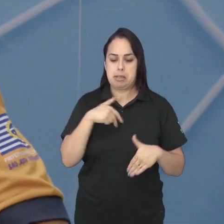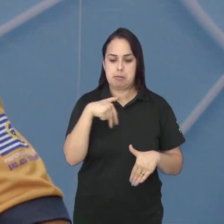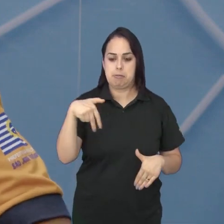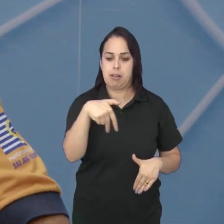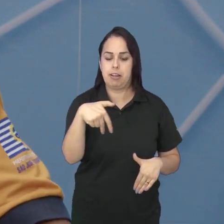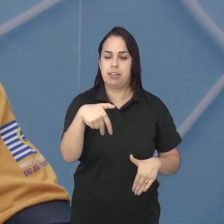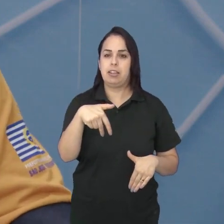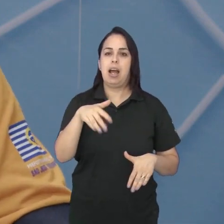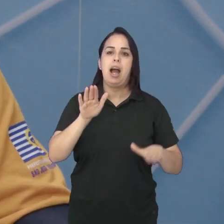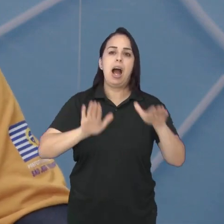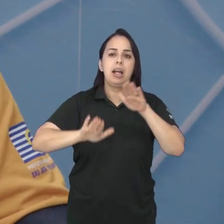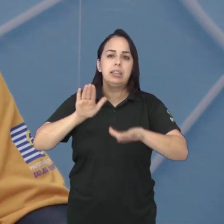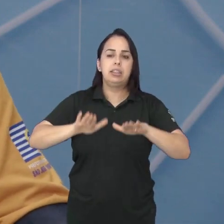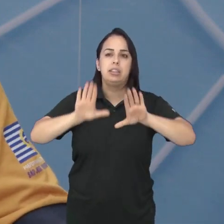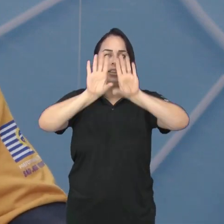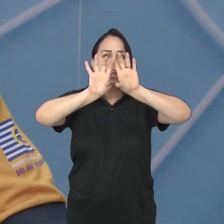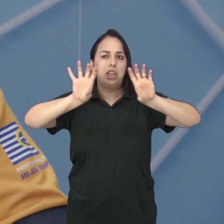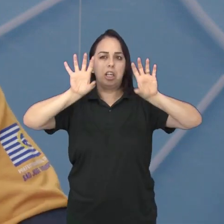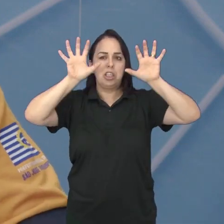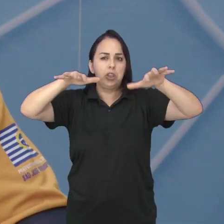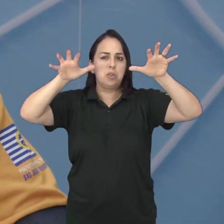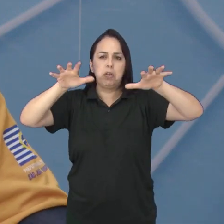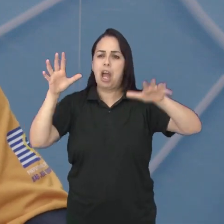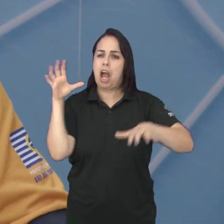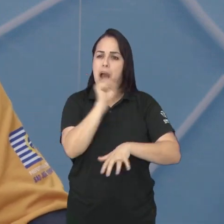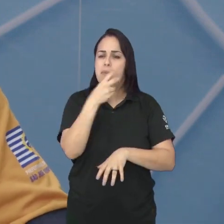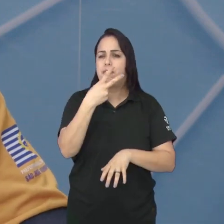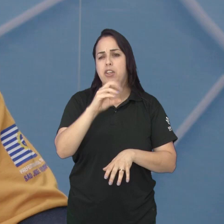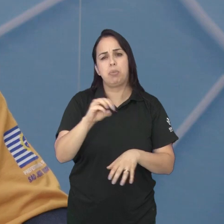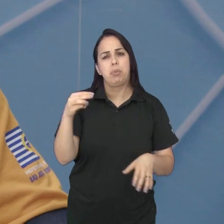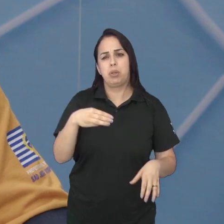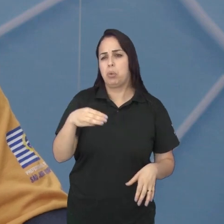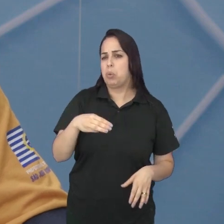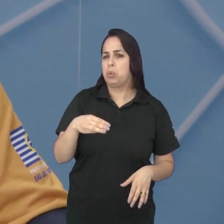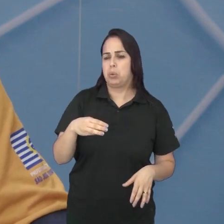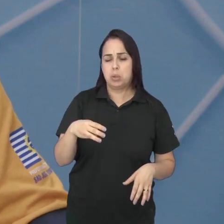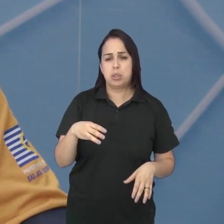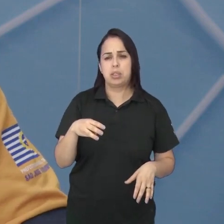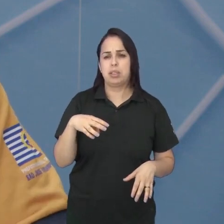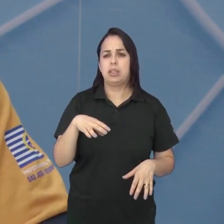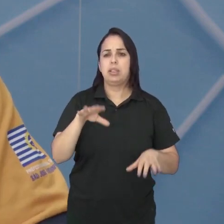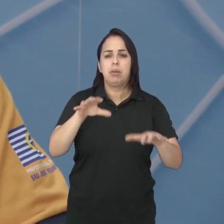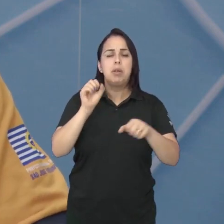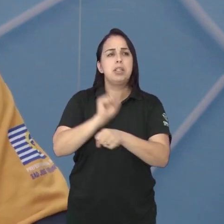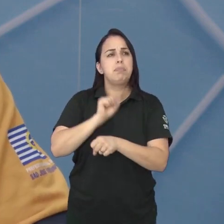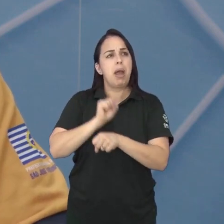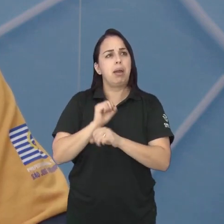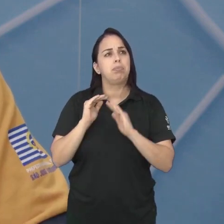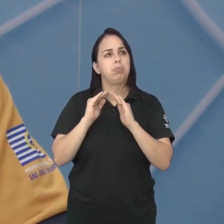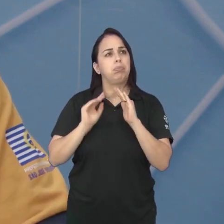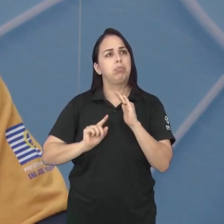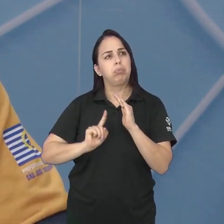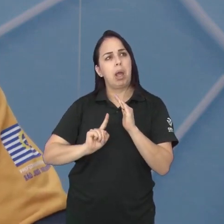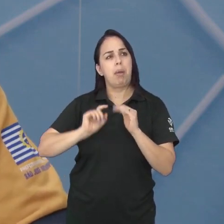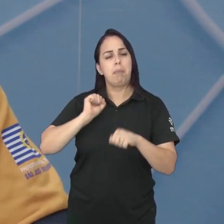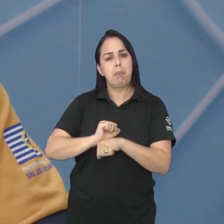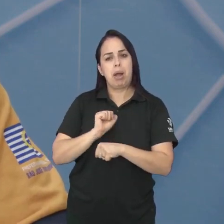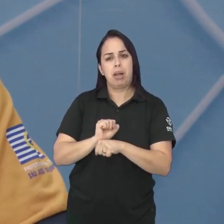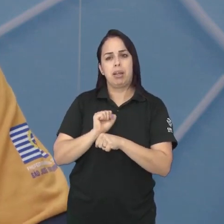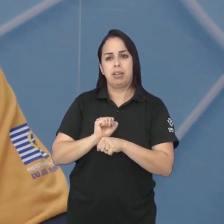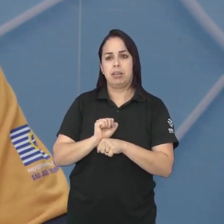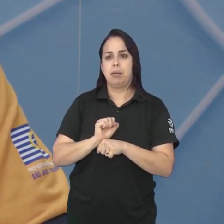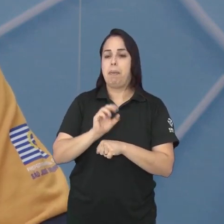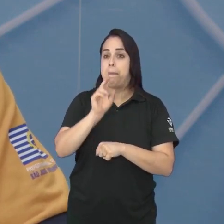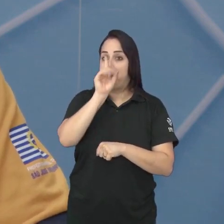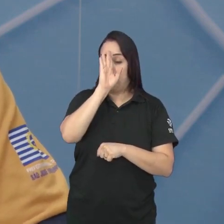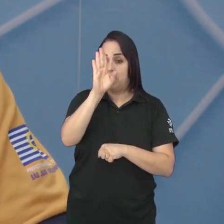espera passar, como já foi colocado aqui, né, as chuvas são rápidas, 20 minutos, meia hora no máximo, então assim, são minutos que fazem